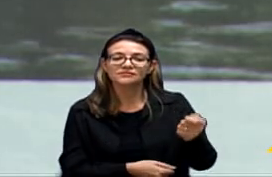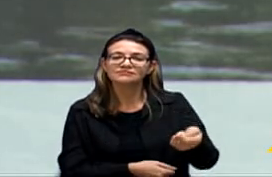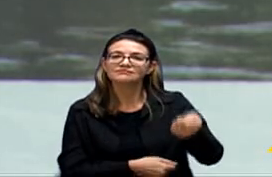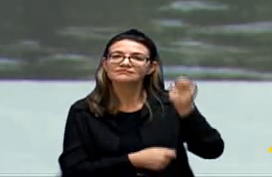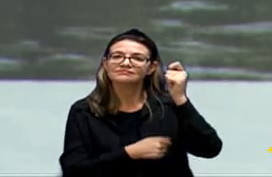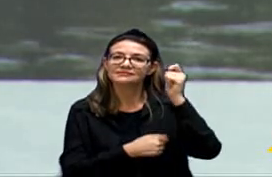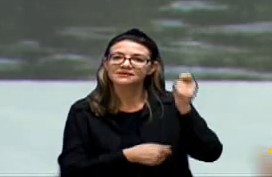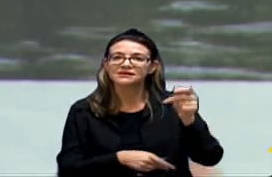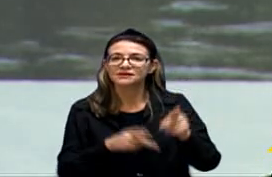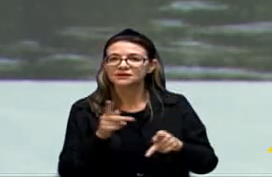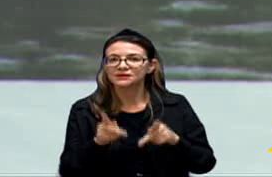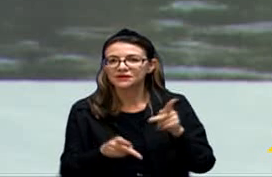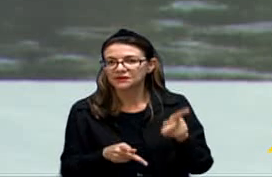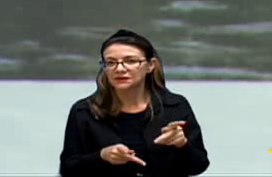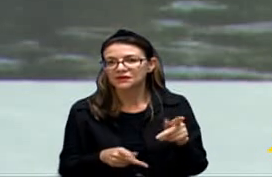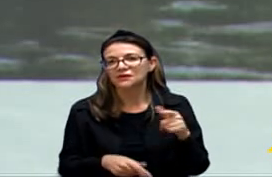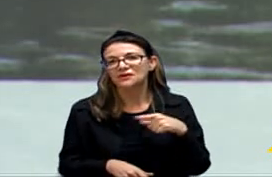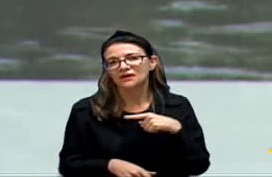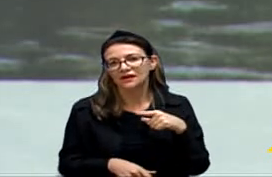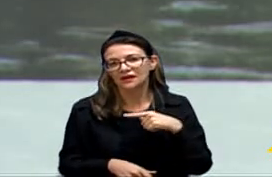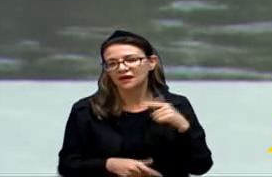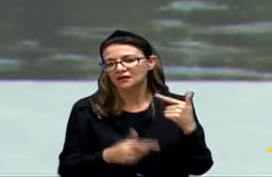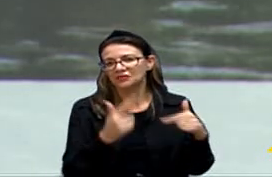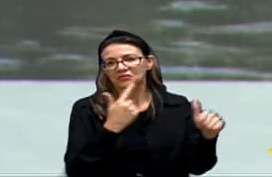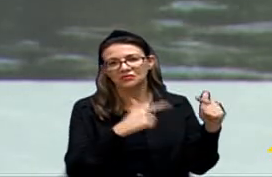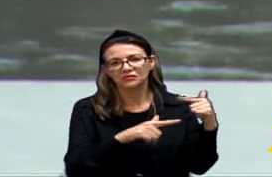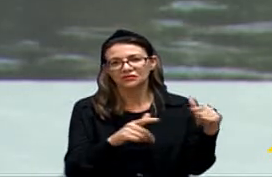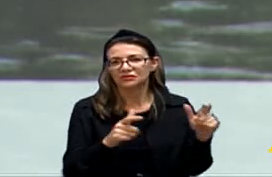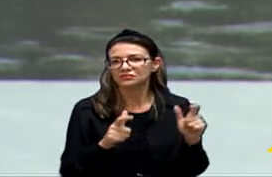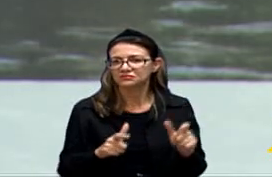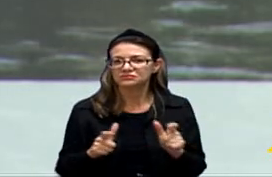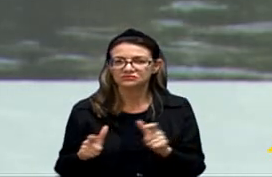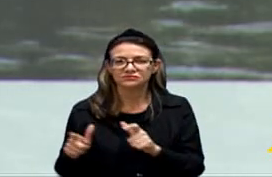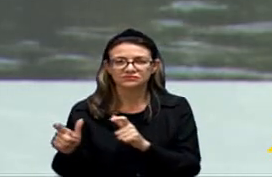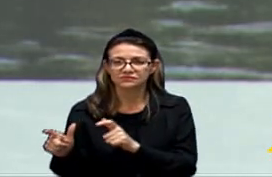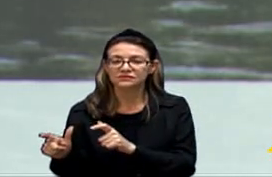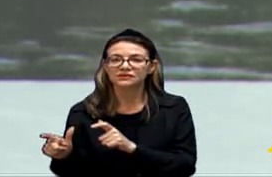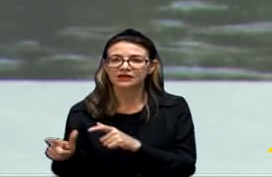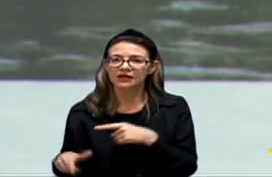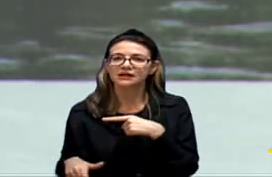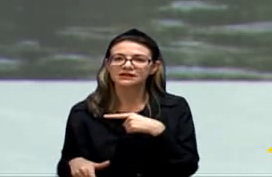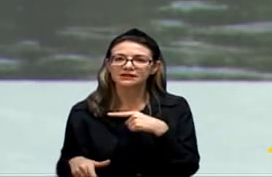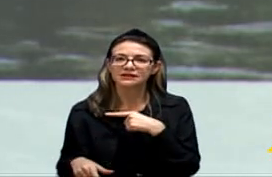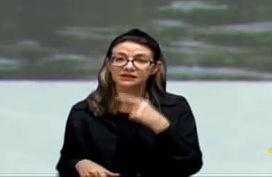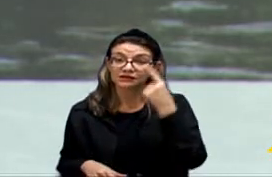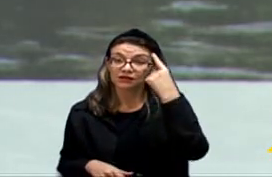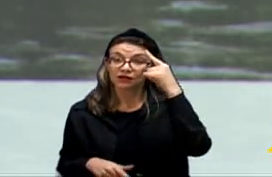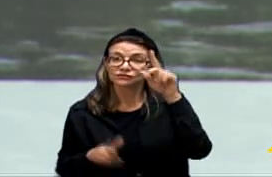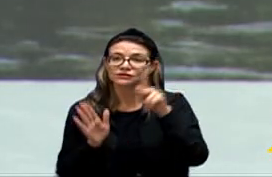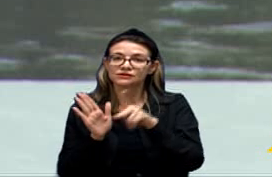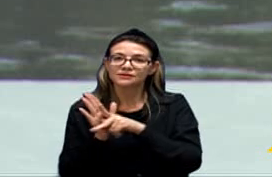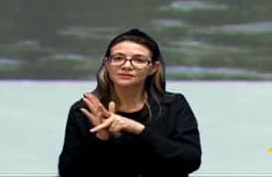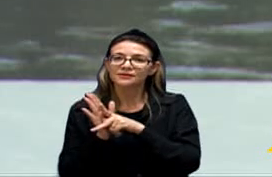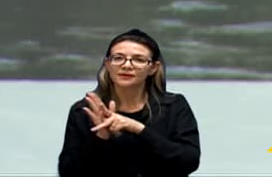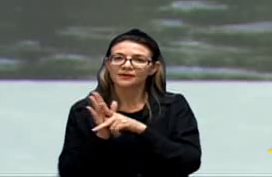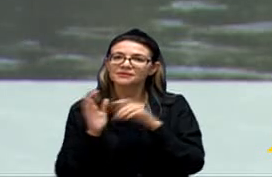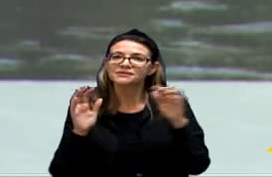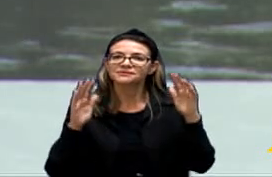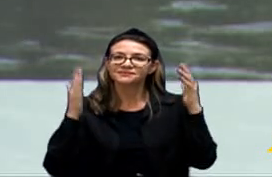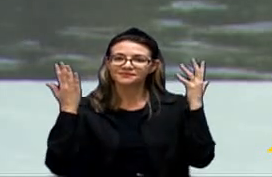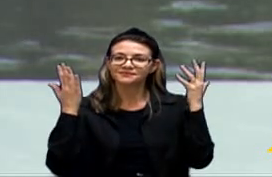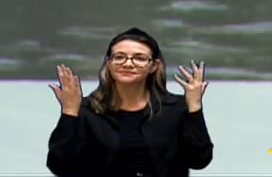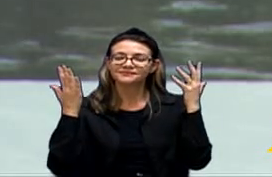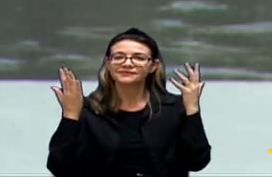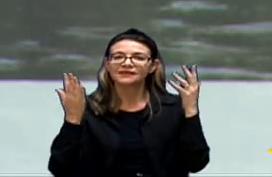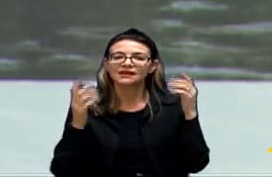Caetano Avaré como o senhor falou eh a gente tem até um dia que é um festival e no Paraná a gente tem muito isso